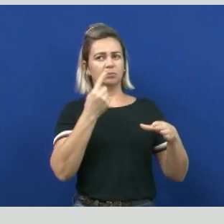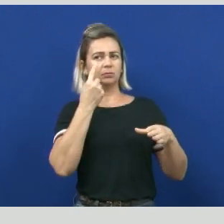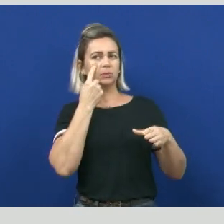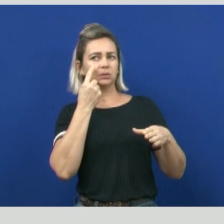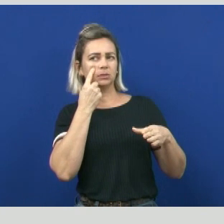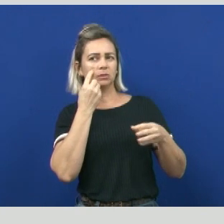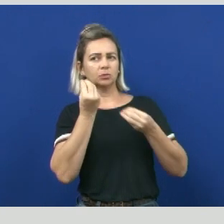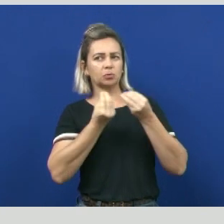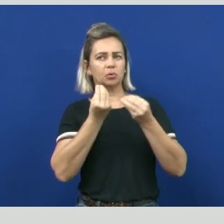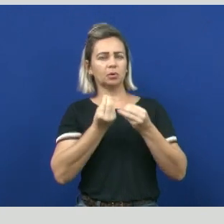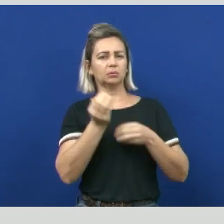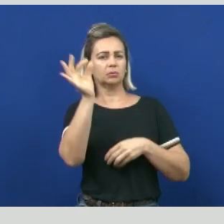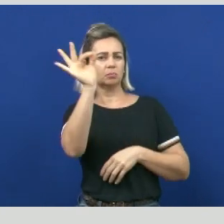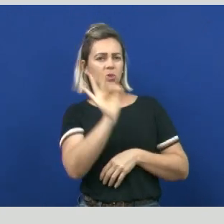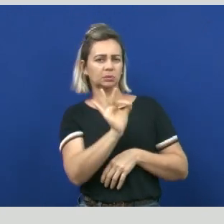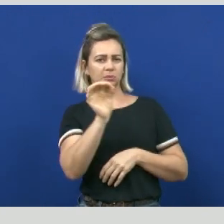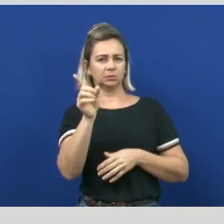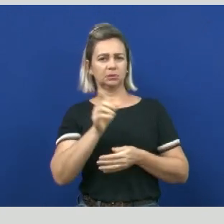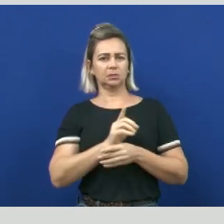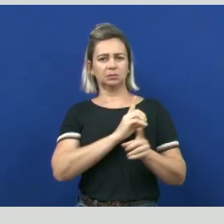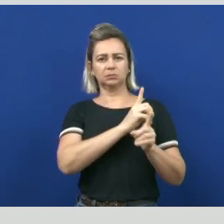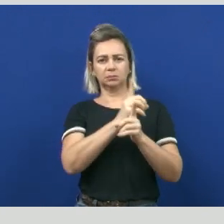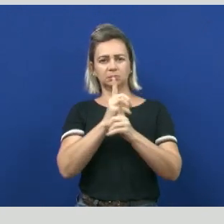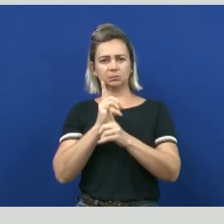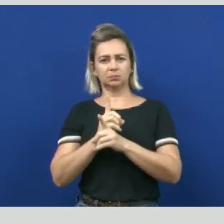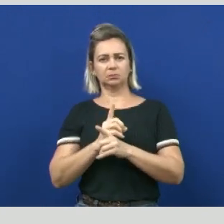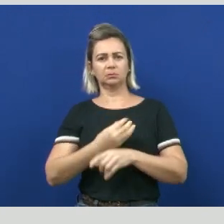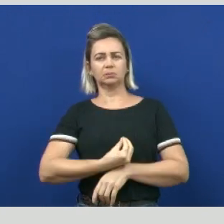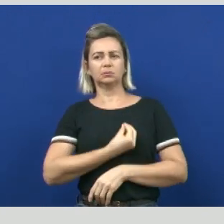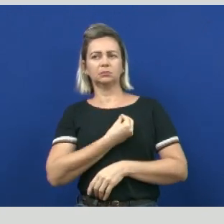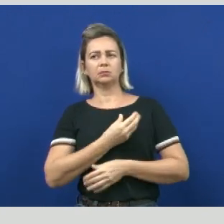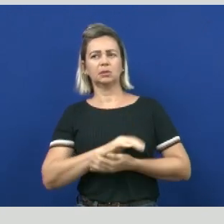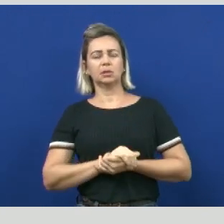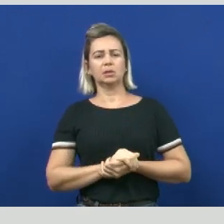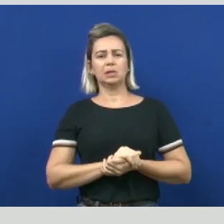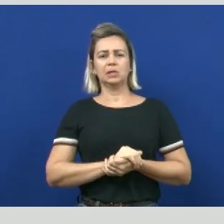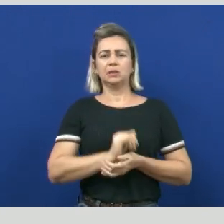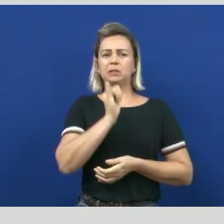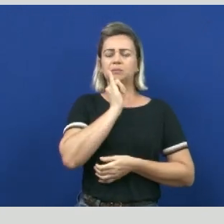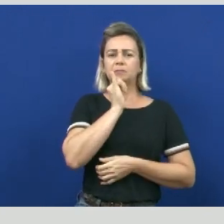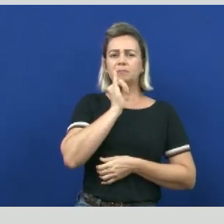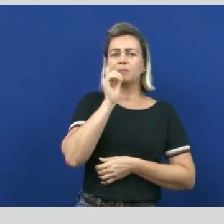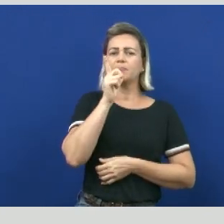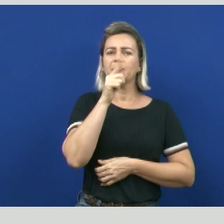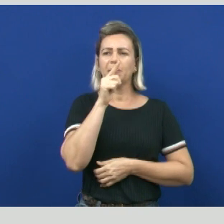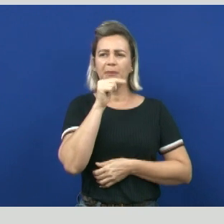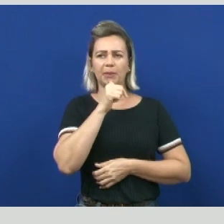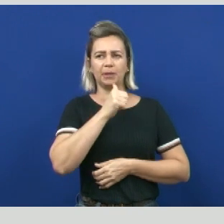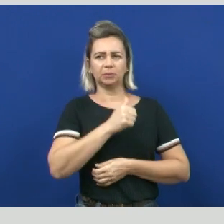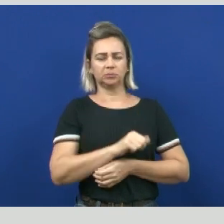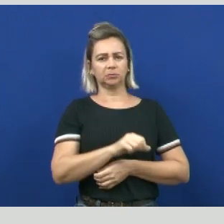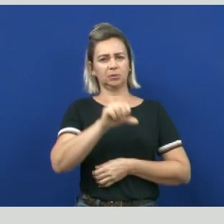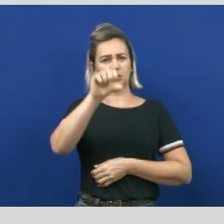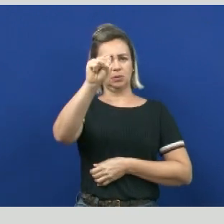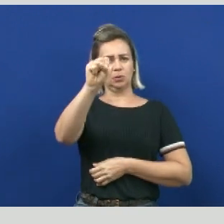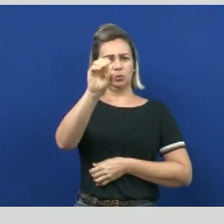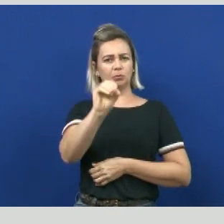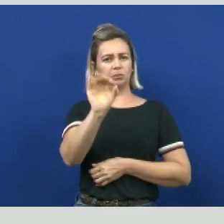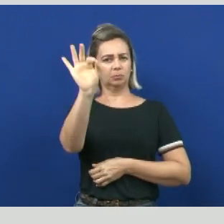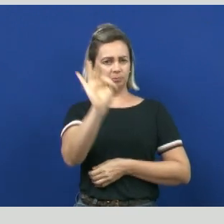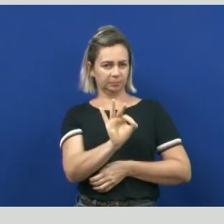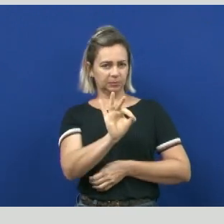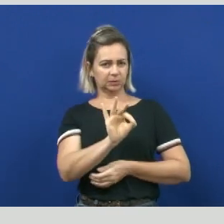das substâncias encontradas em todo ser vivo. No caso, a água, ela compõe aí 80% de todo ser